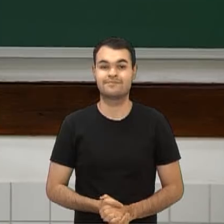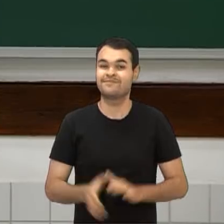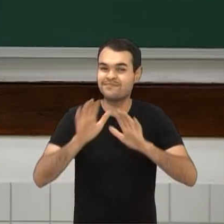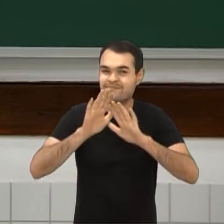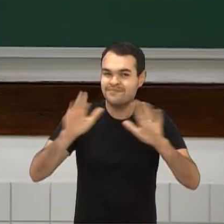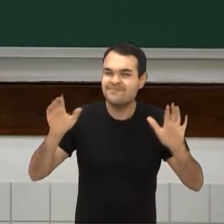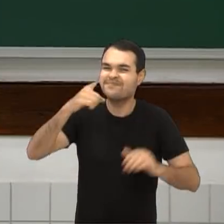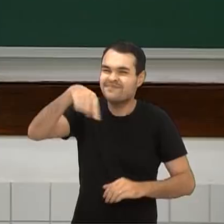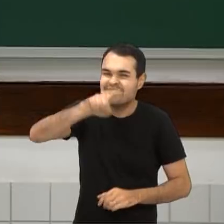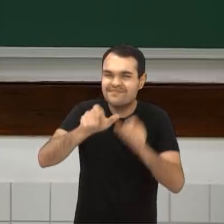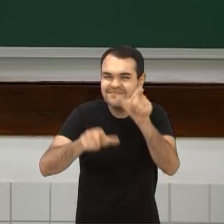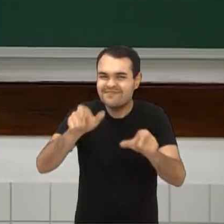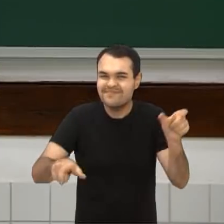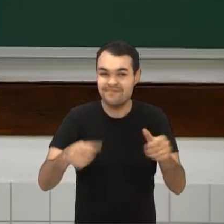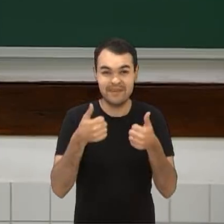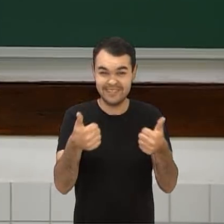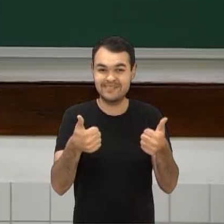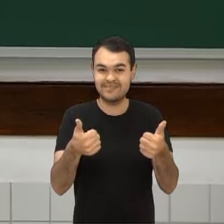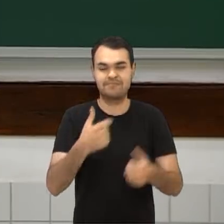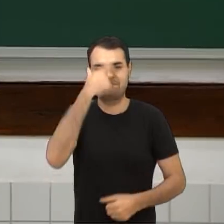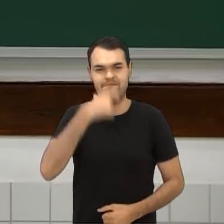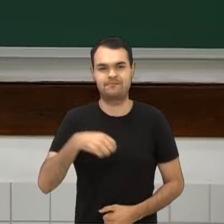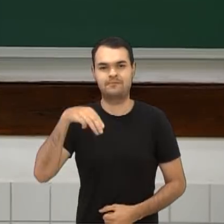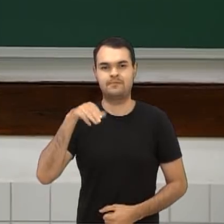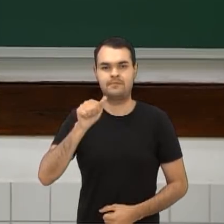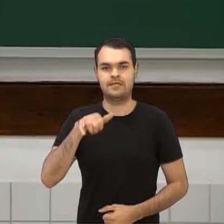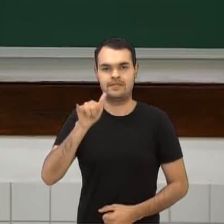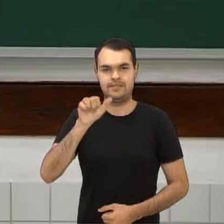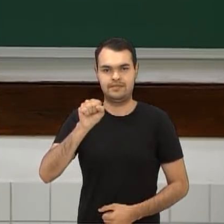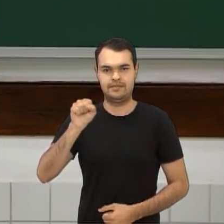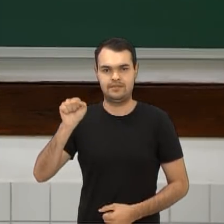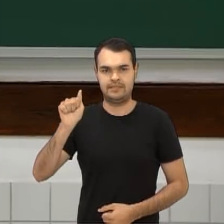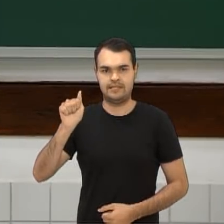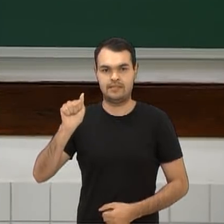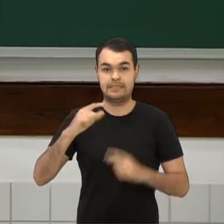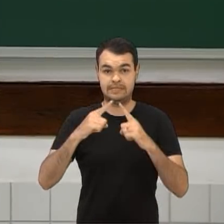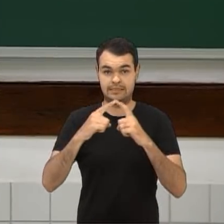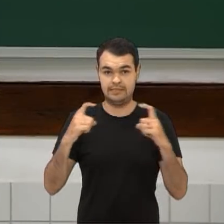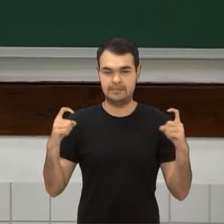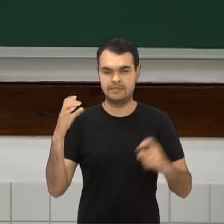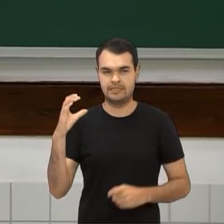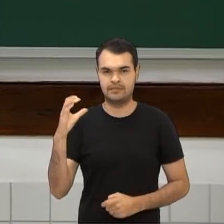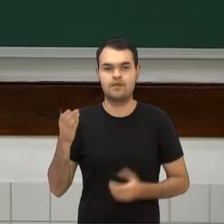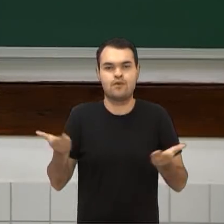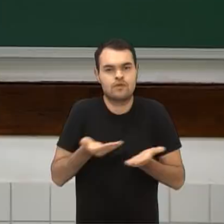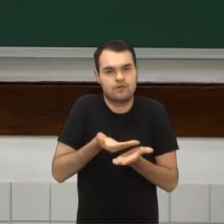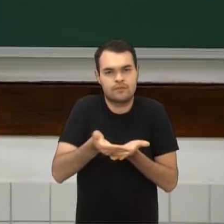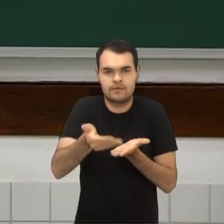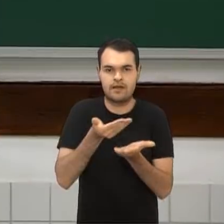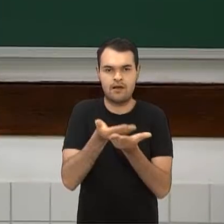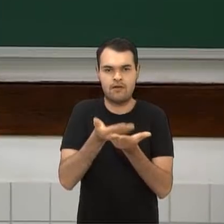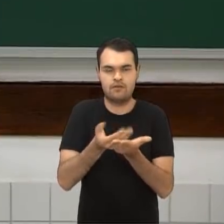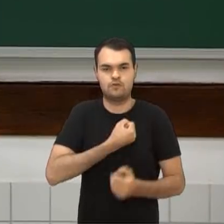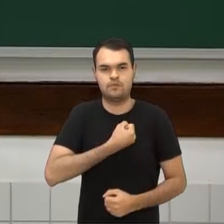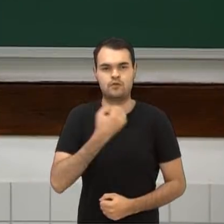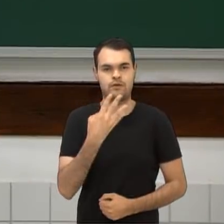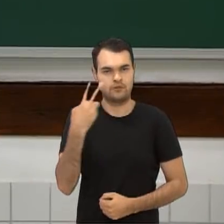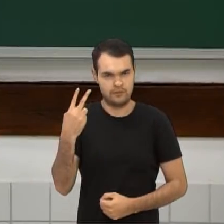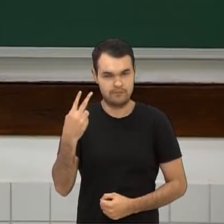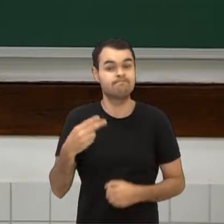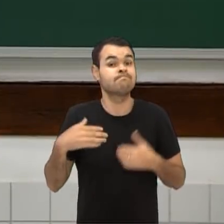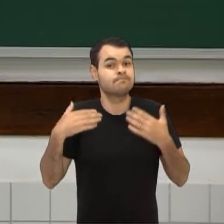Olá, pessoinhas! Tudo bem com vocês? Eu sou a professora Maísa, de Ciências, e hoje a gente vai iniciar nossa aula de número 42.